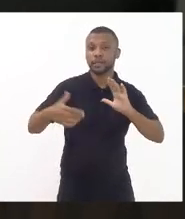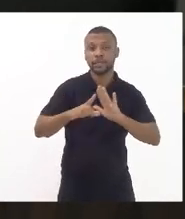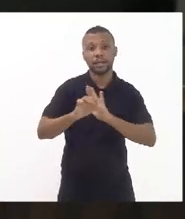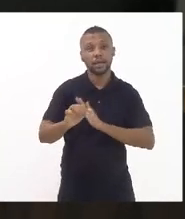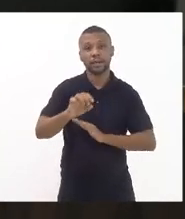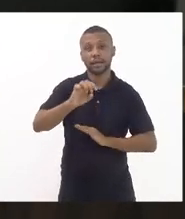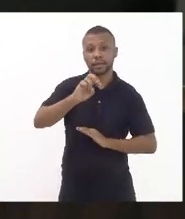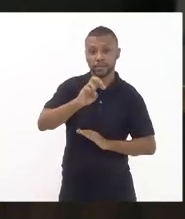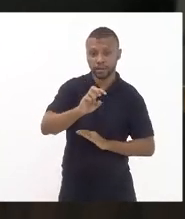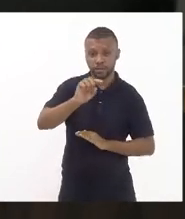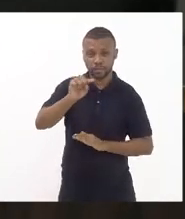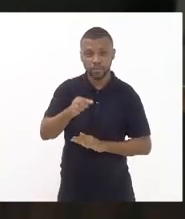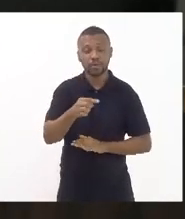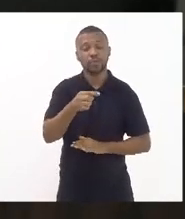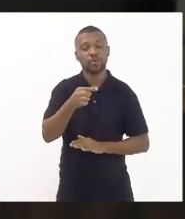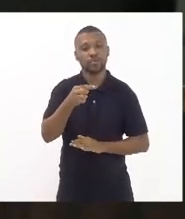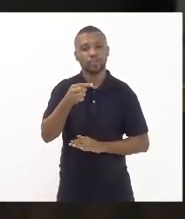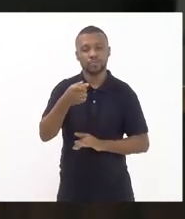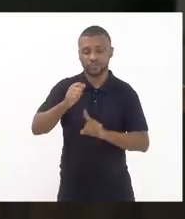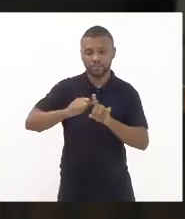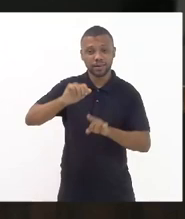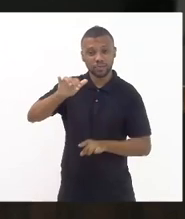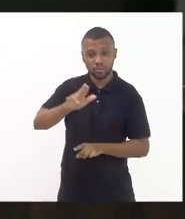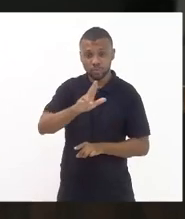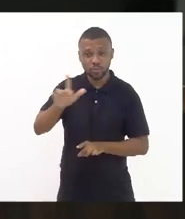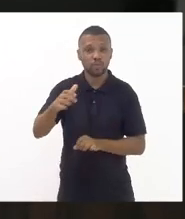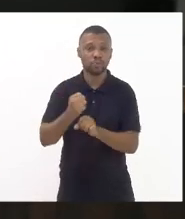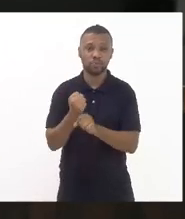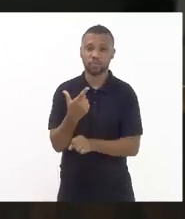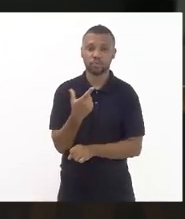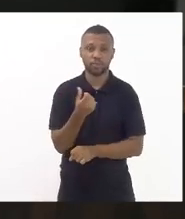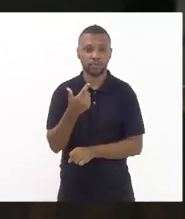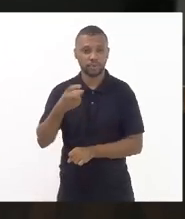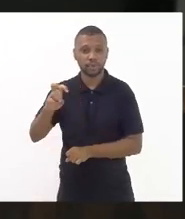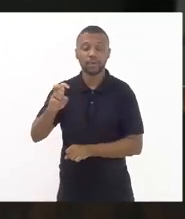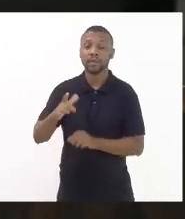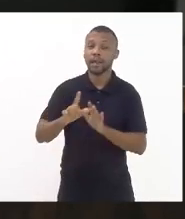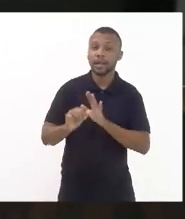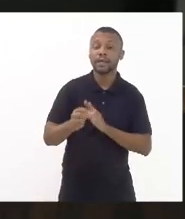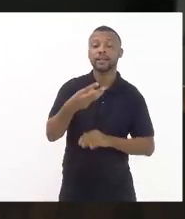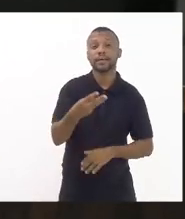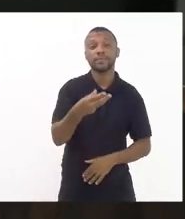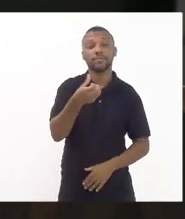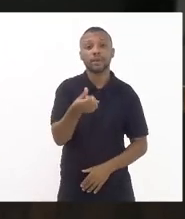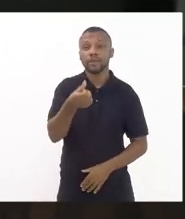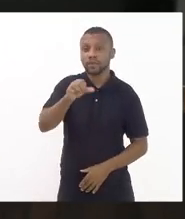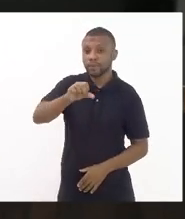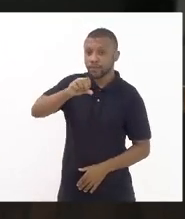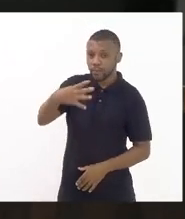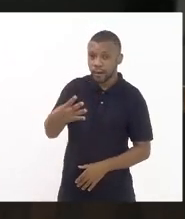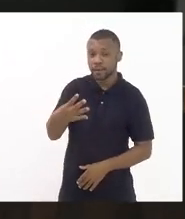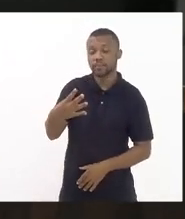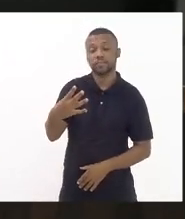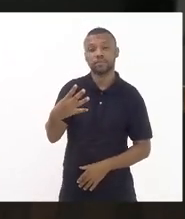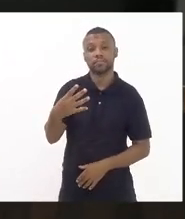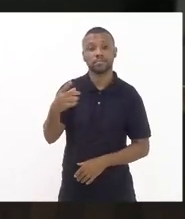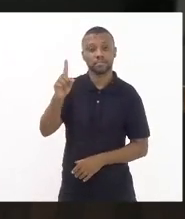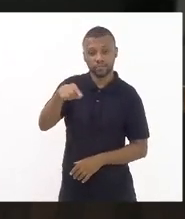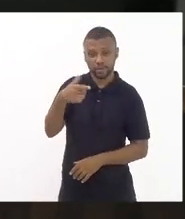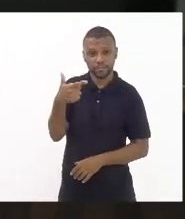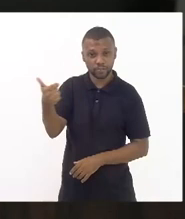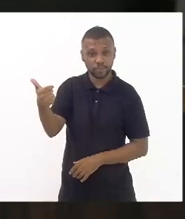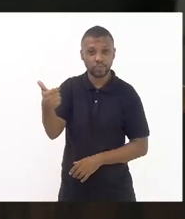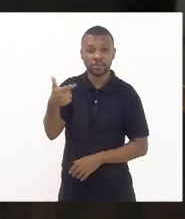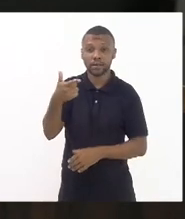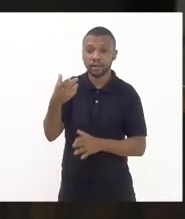de 25 de julho de 2005 e da lei 3.694 de 26 de outubro de 2001, que fixa o vencimento base